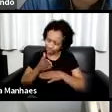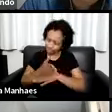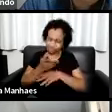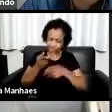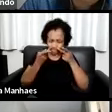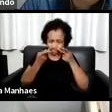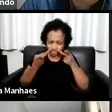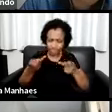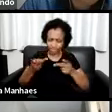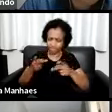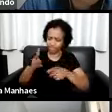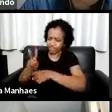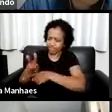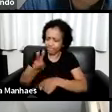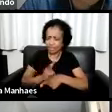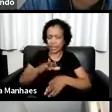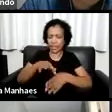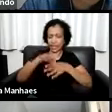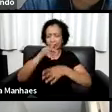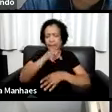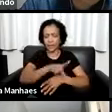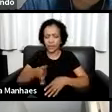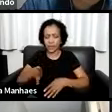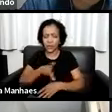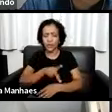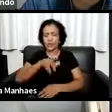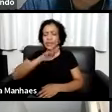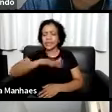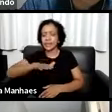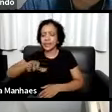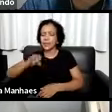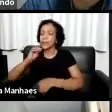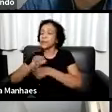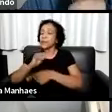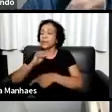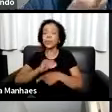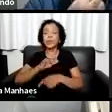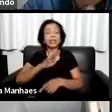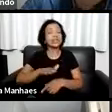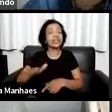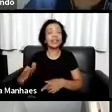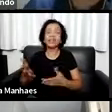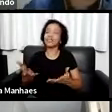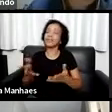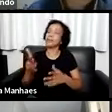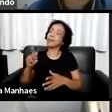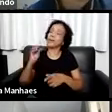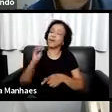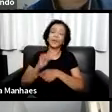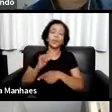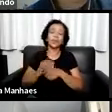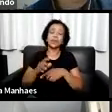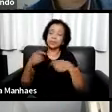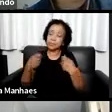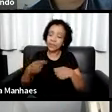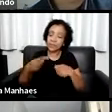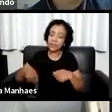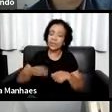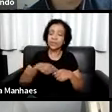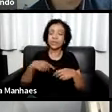curando-os, ajudando-os, renovando-lhes as forças. Pai querido, as crianças, ó Pai querido, merecem, Senhor, a